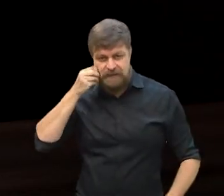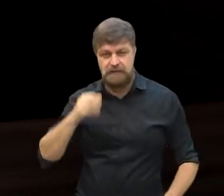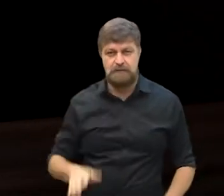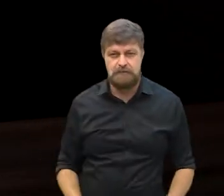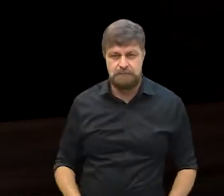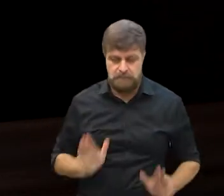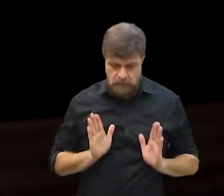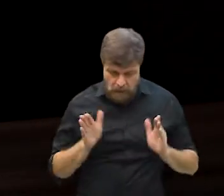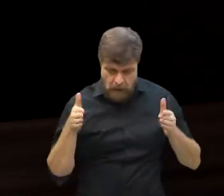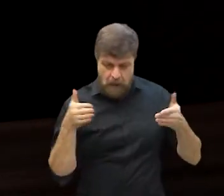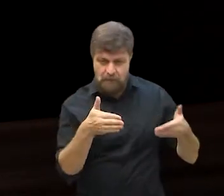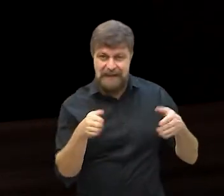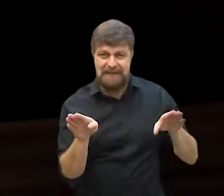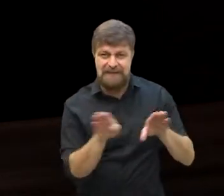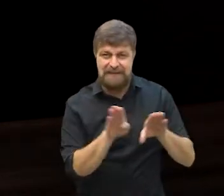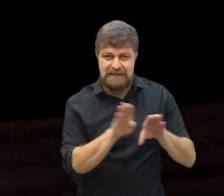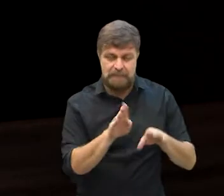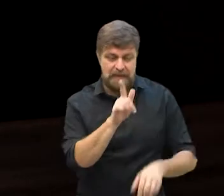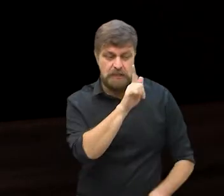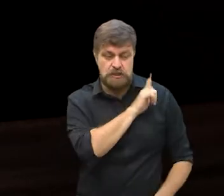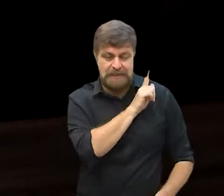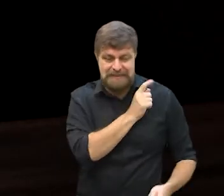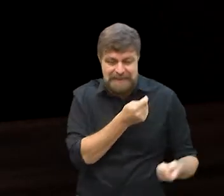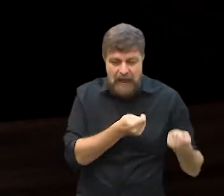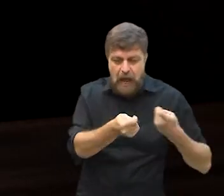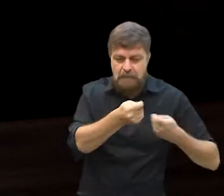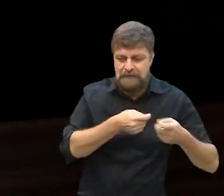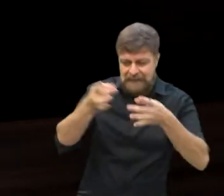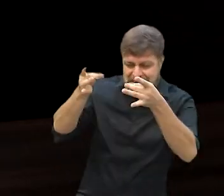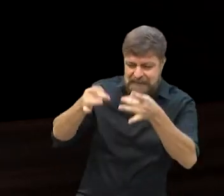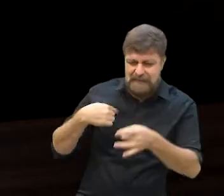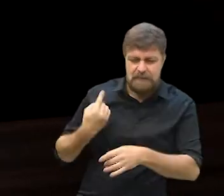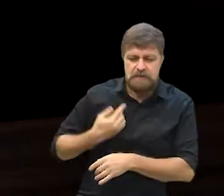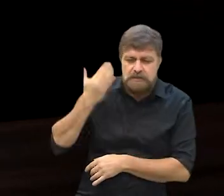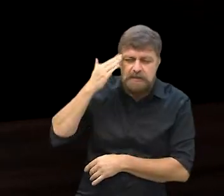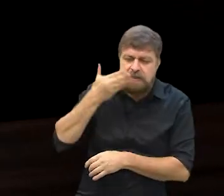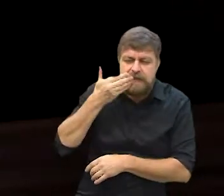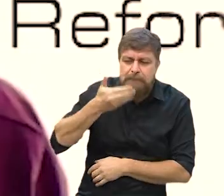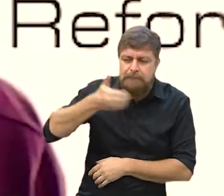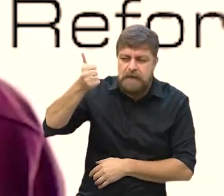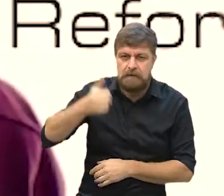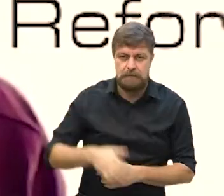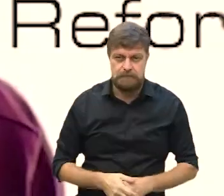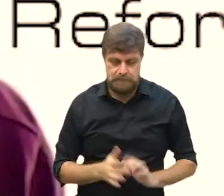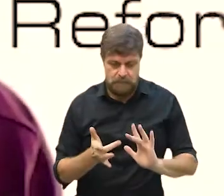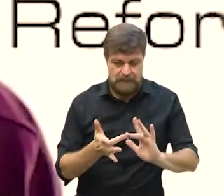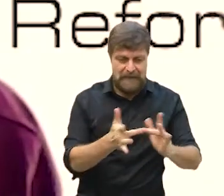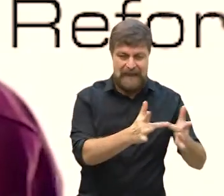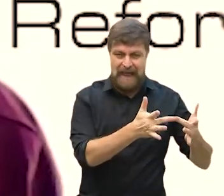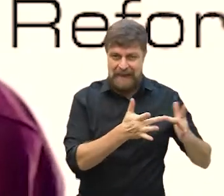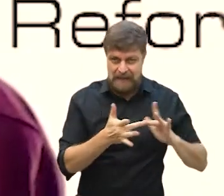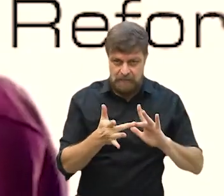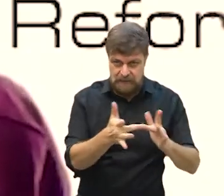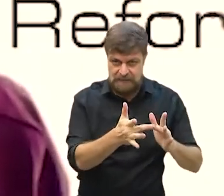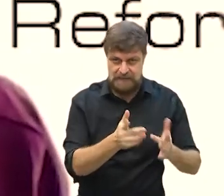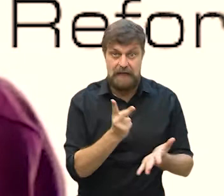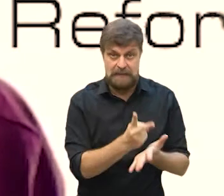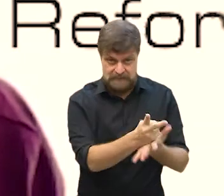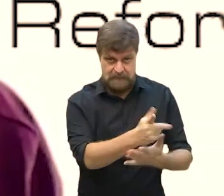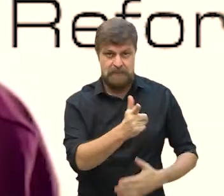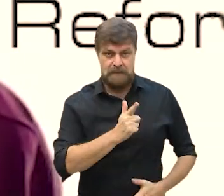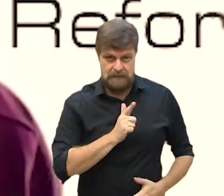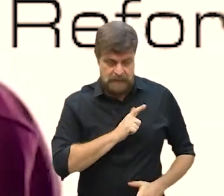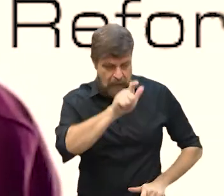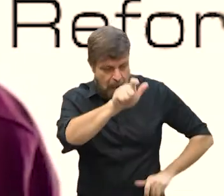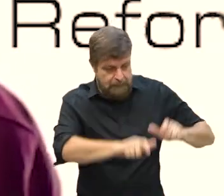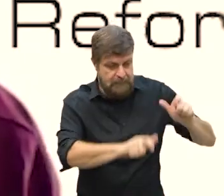seu dia para também gerenciar todo esse negócio. Detalha melhor para nós. A rede de relacionamento você tem que alimentar sempre,